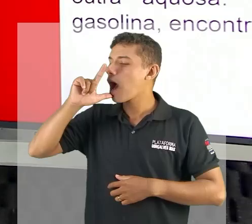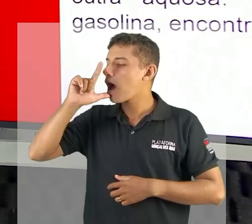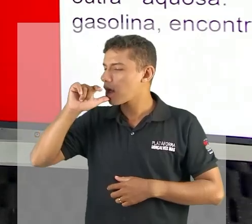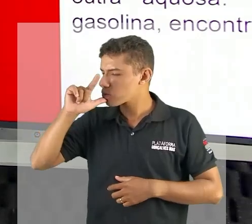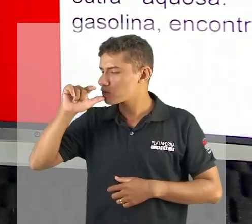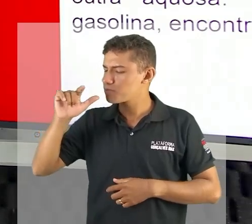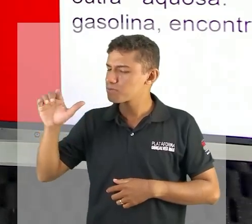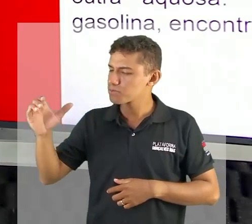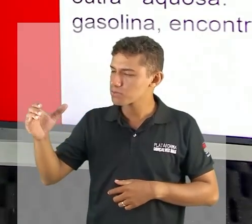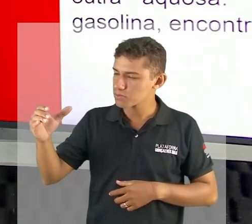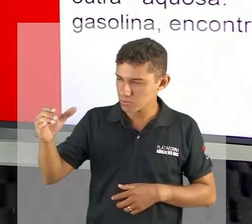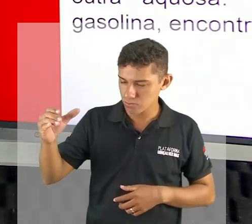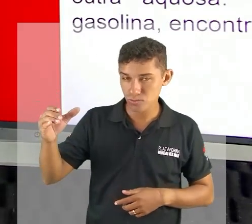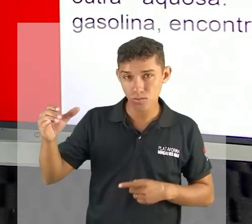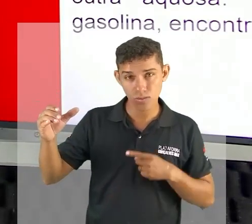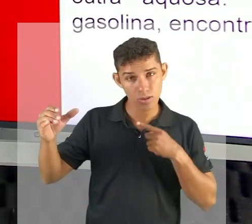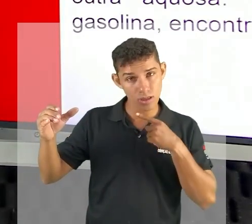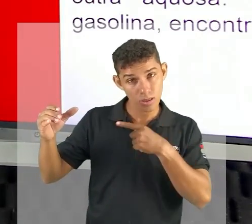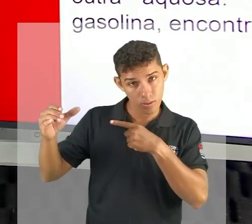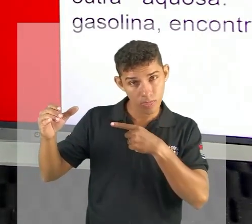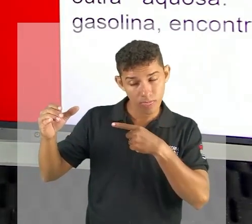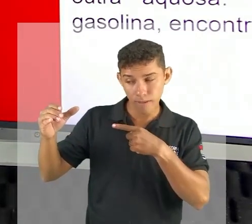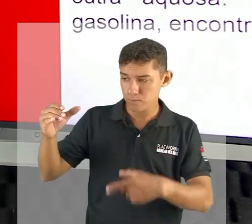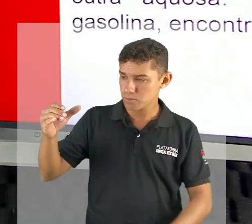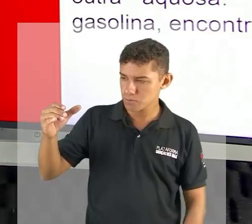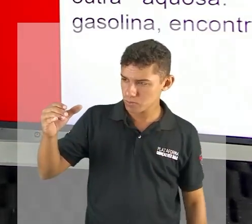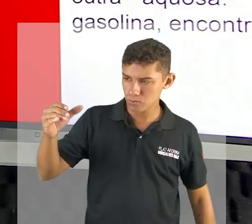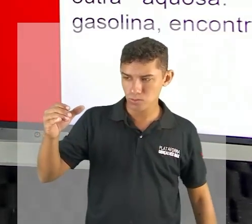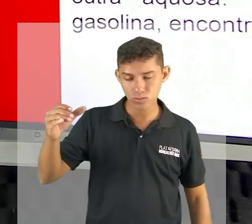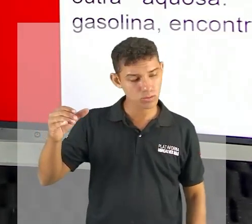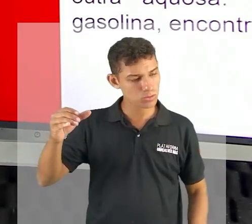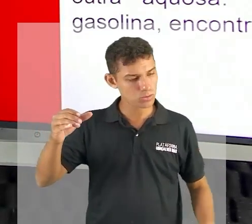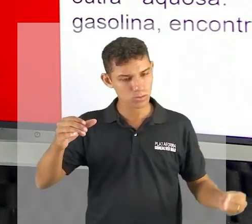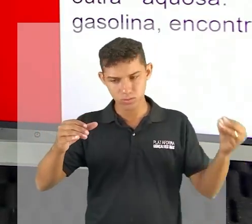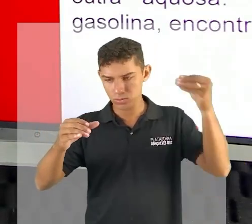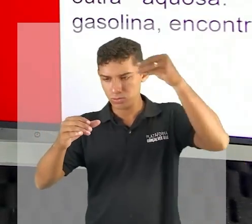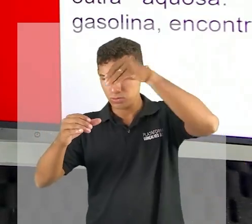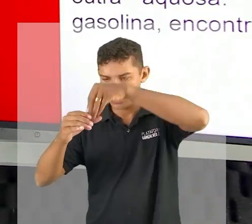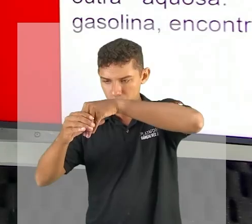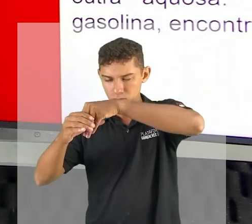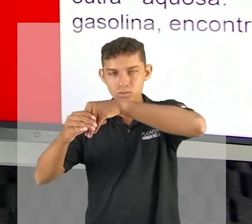e coloca água com etanol,